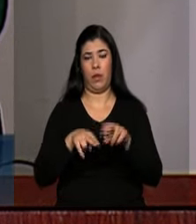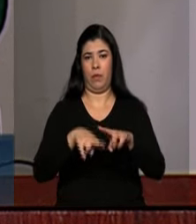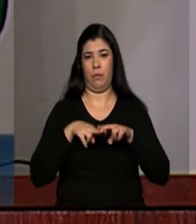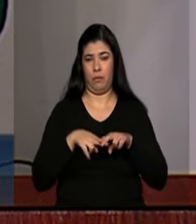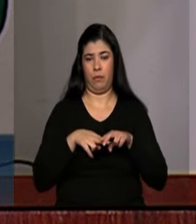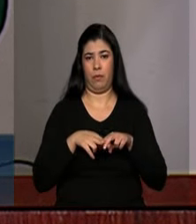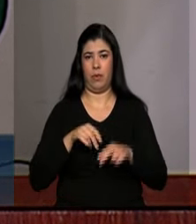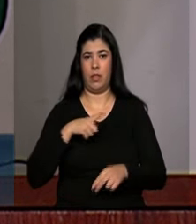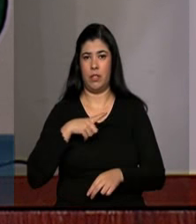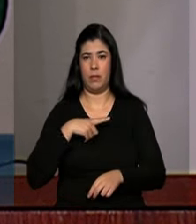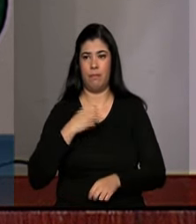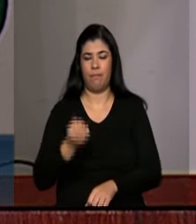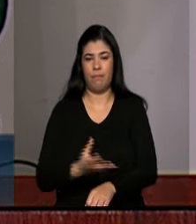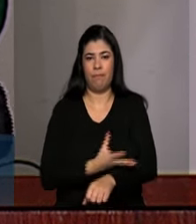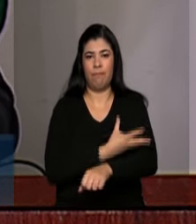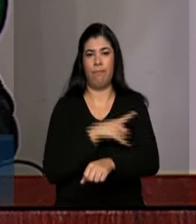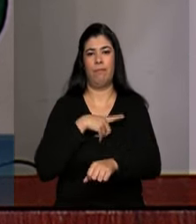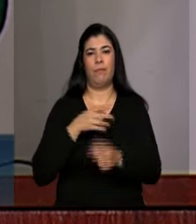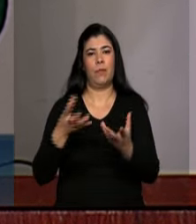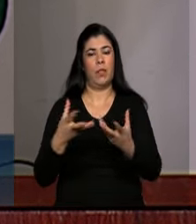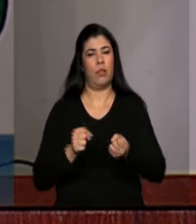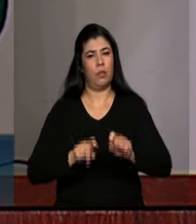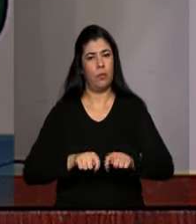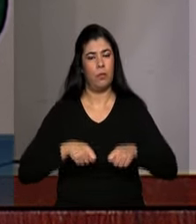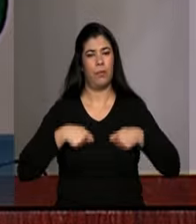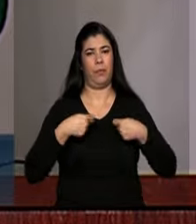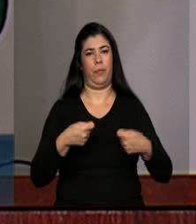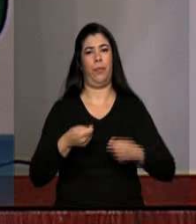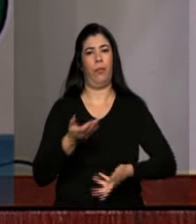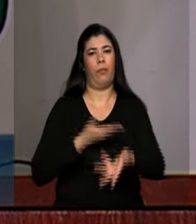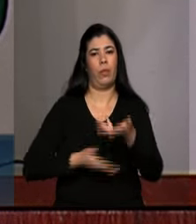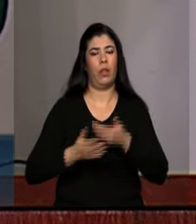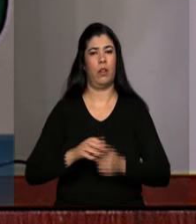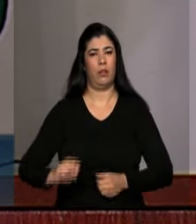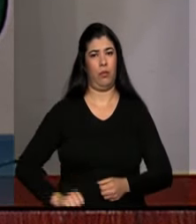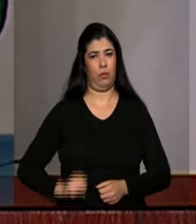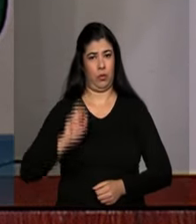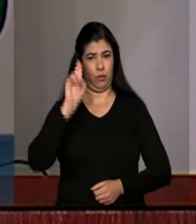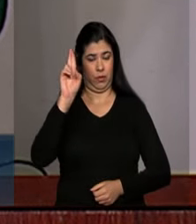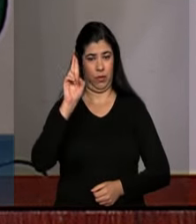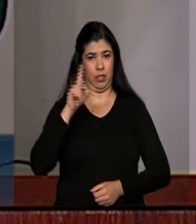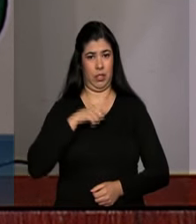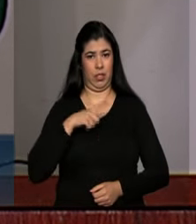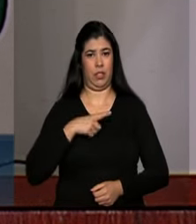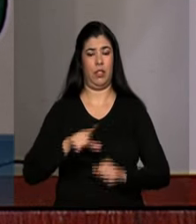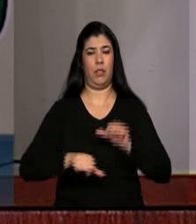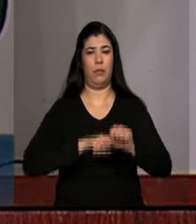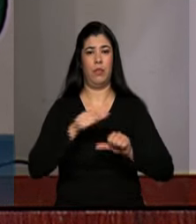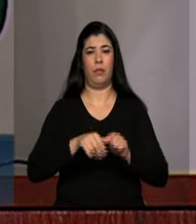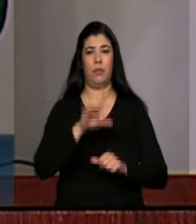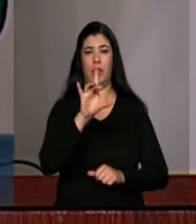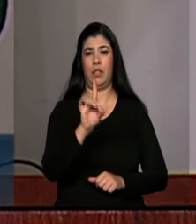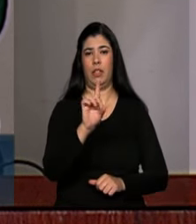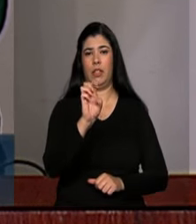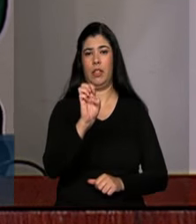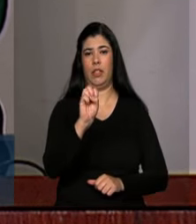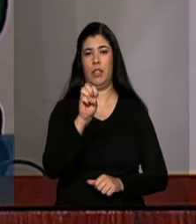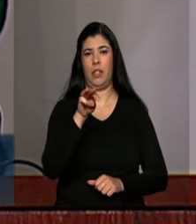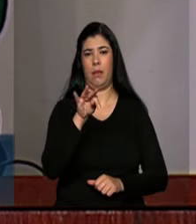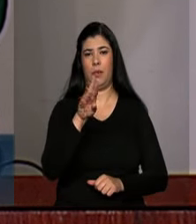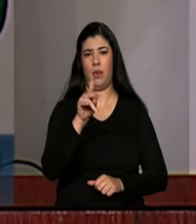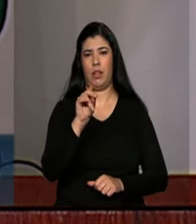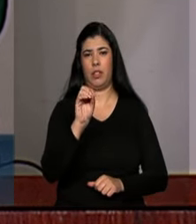entusiasmo os esforços de nossa diplomacia no sentido de democratizar os mais importantes fóruns